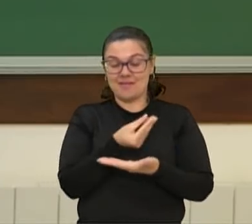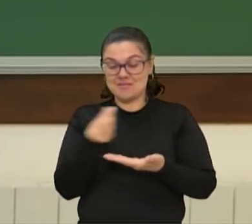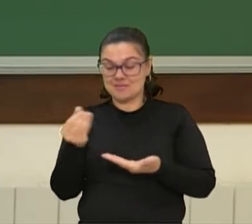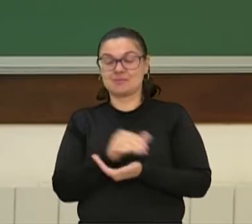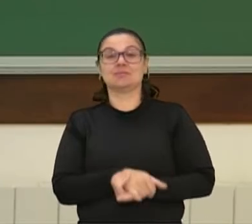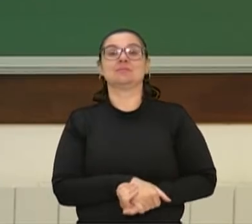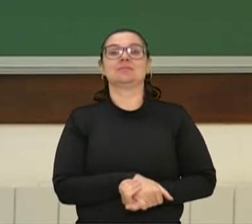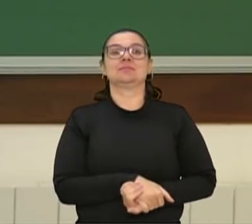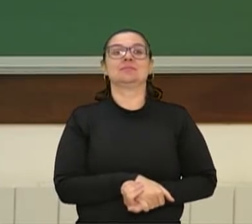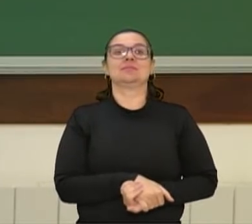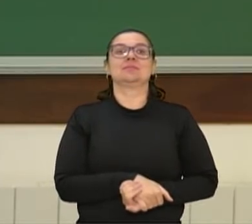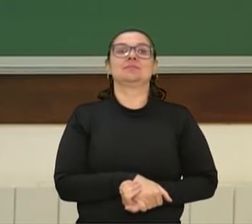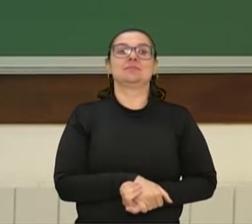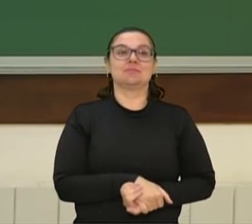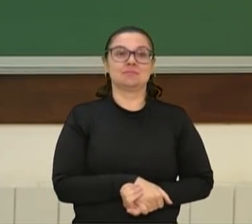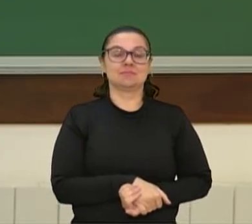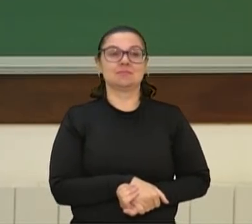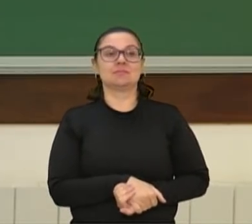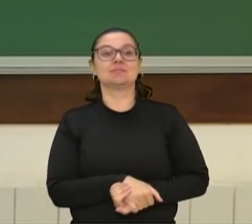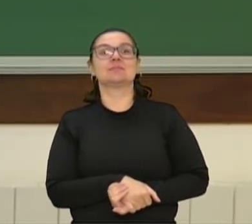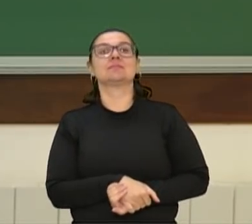essência.